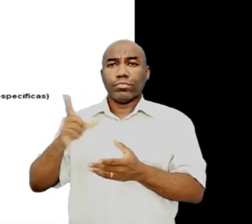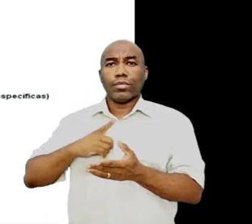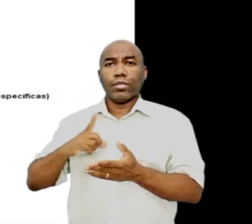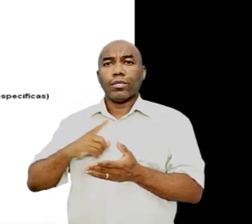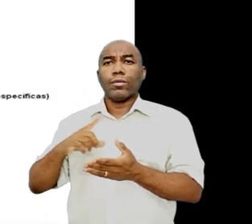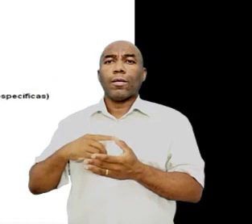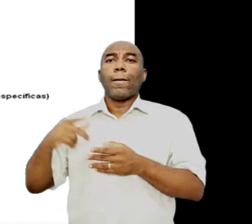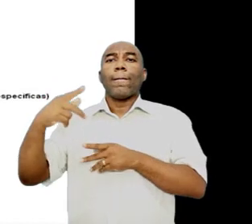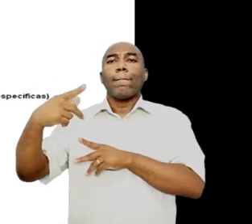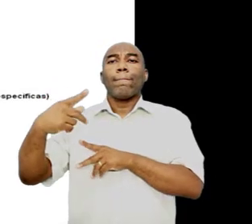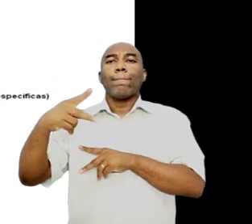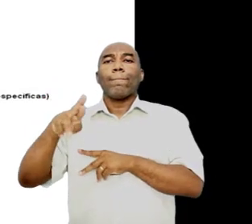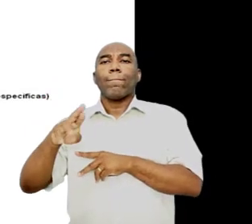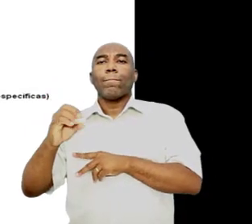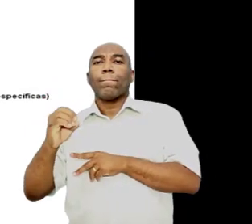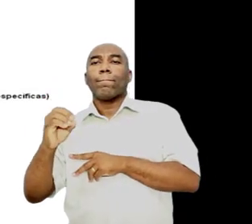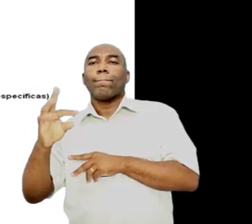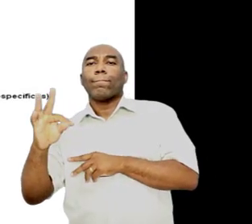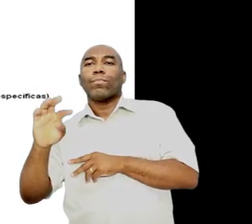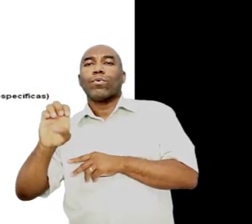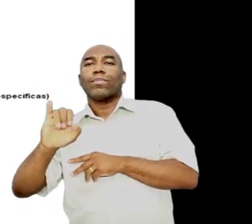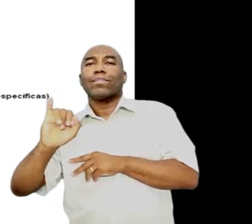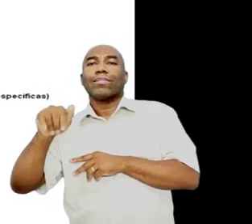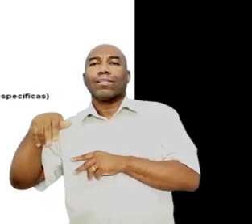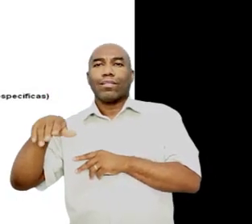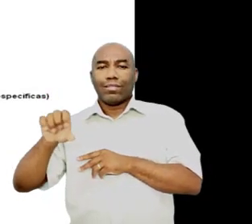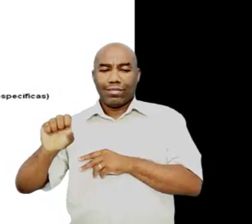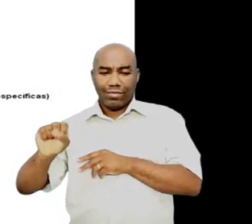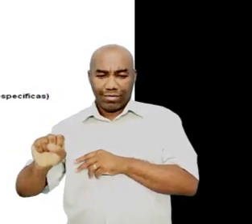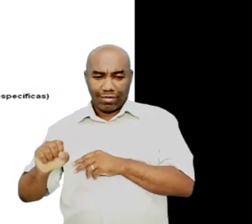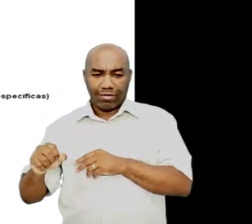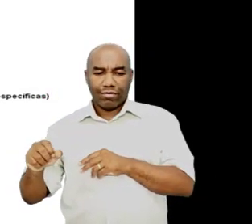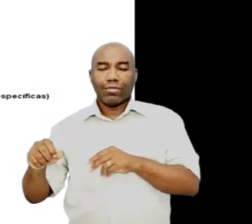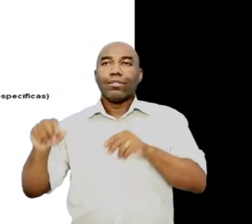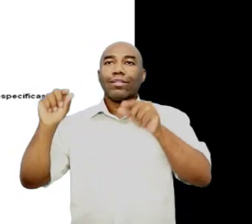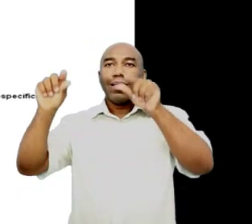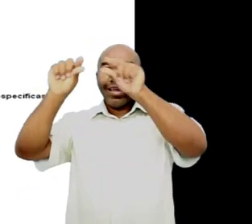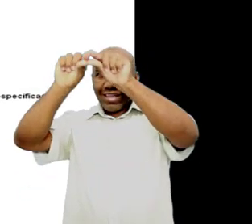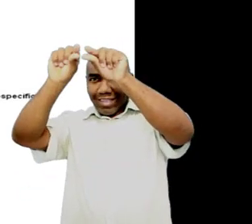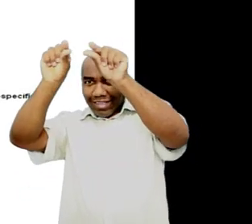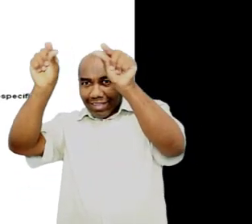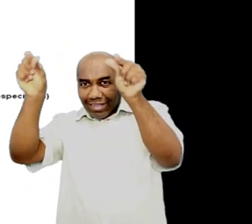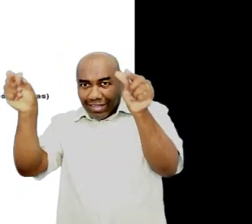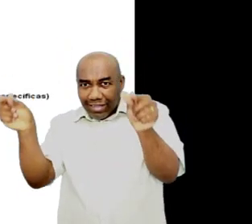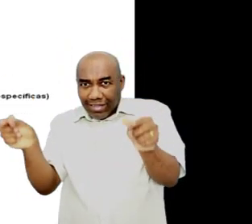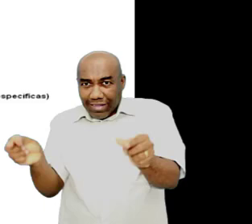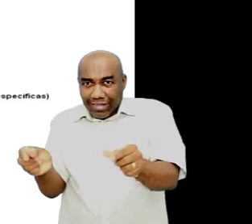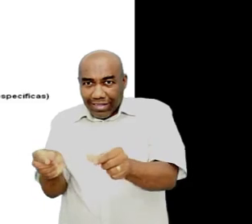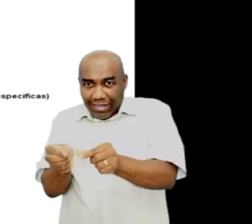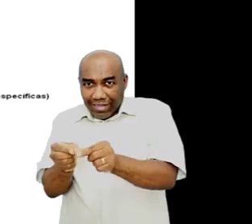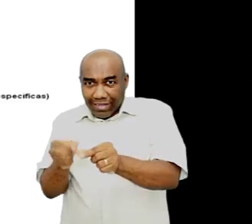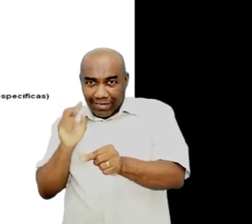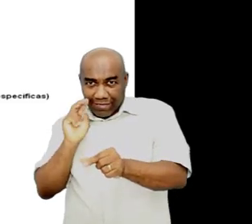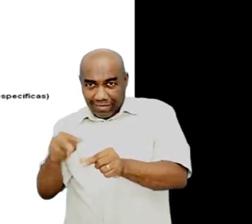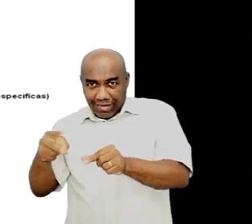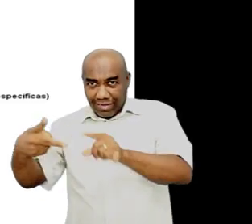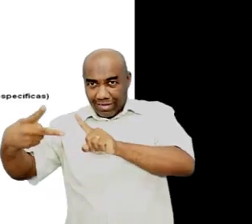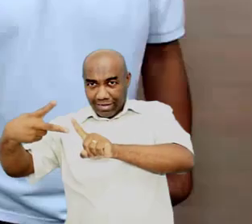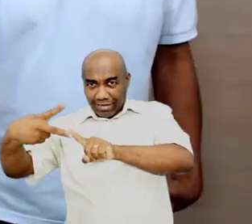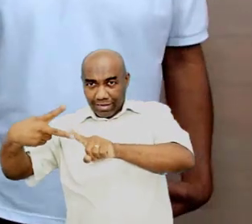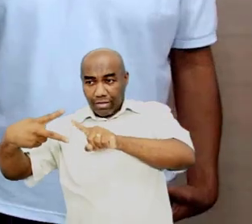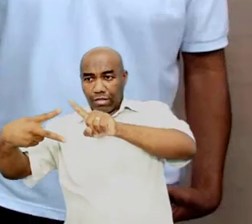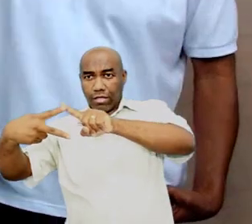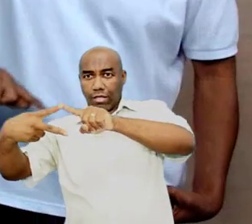seguinte. Ele tem uma estrutura chamada de capsídeo. Certo? Capsídeo. O